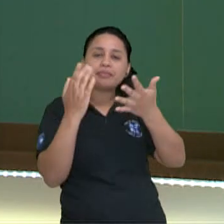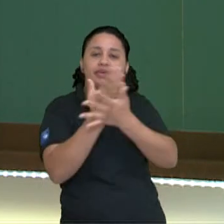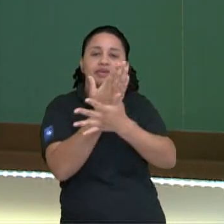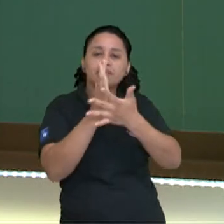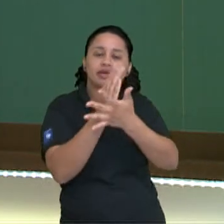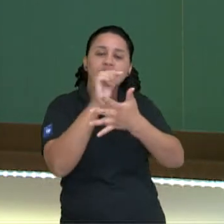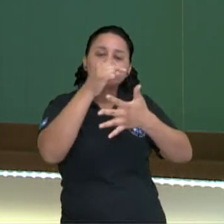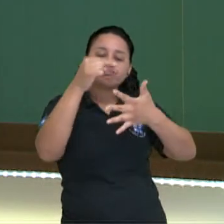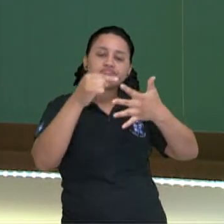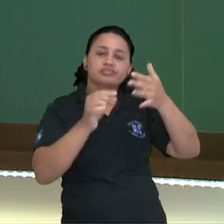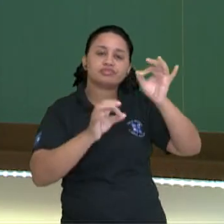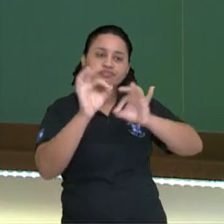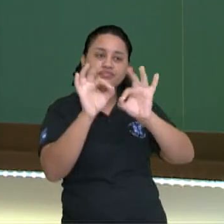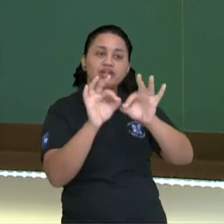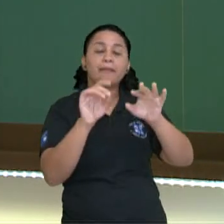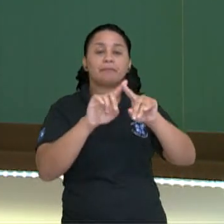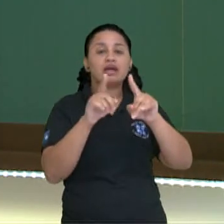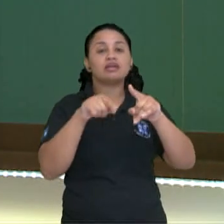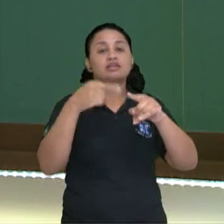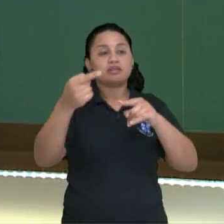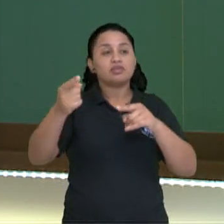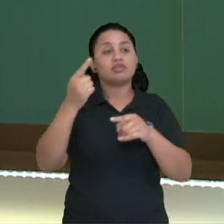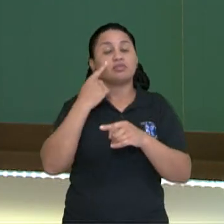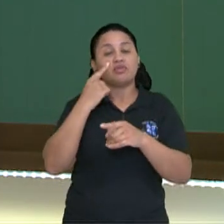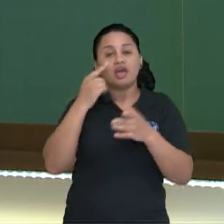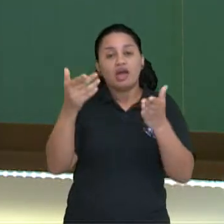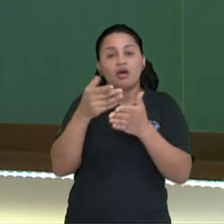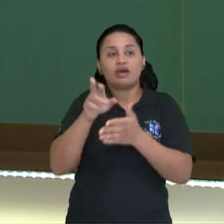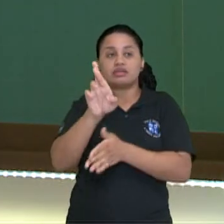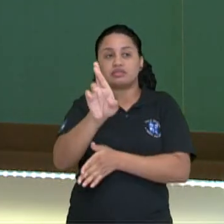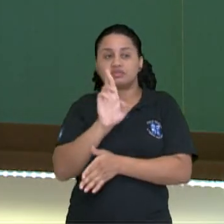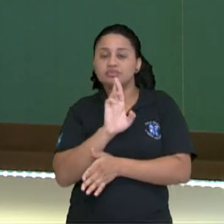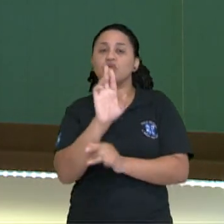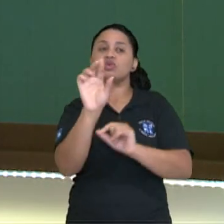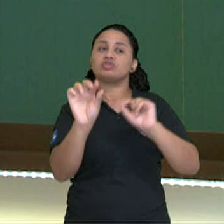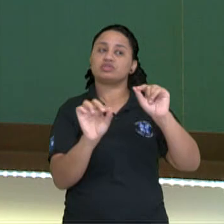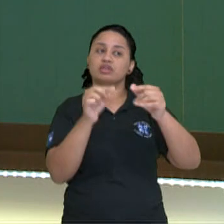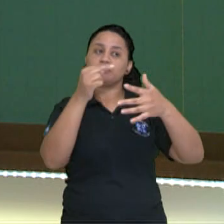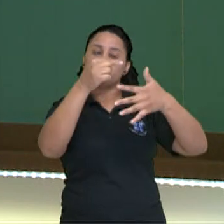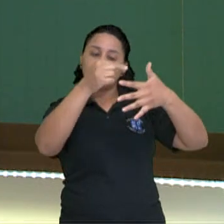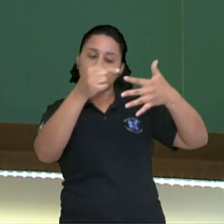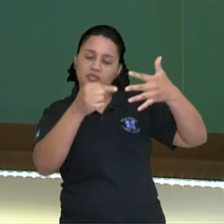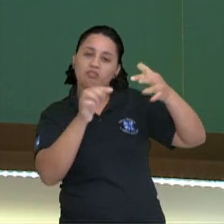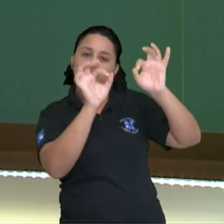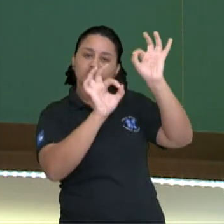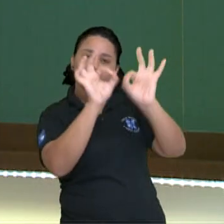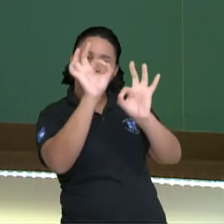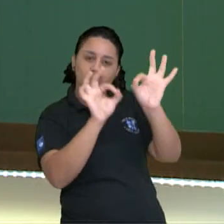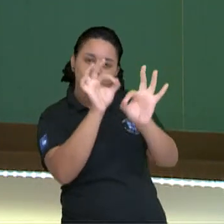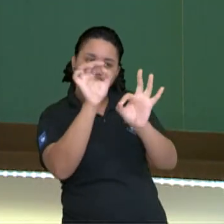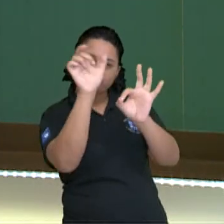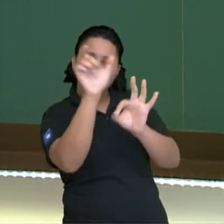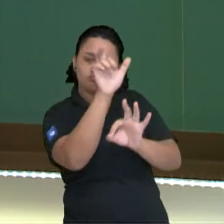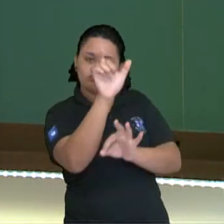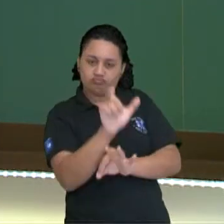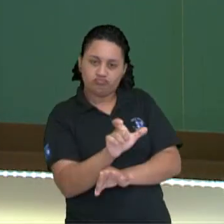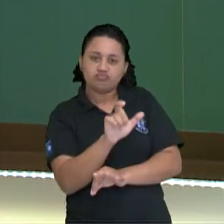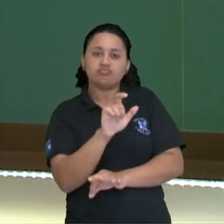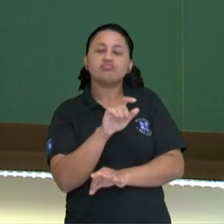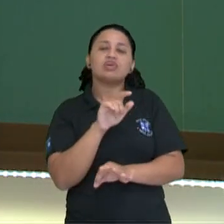do enunciado. Mas vamos repetir aqui na nossa resolução. Os dados estão aqui no cantinho da esquerda da tela de